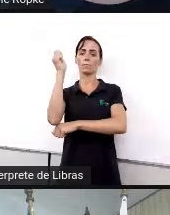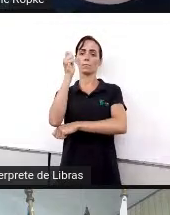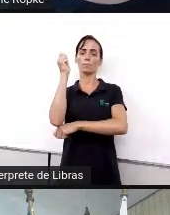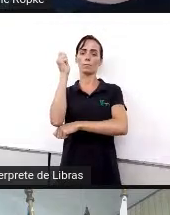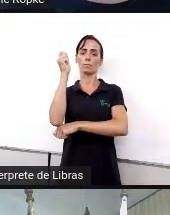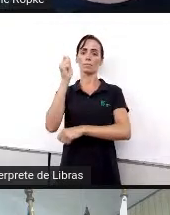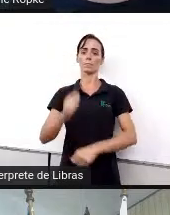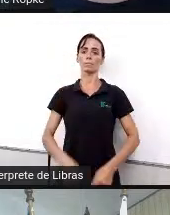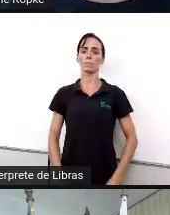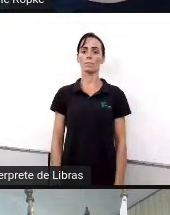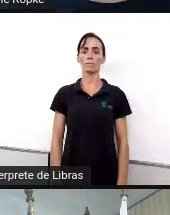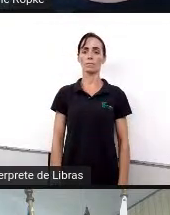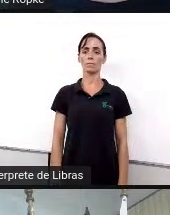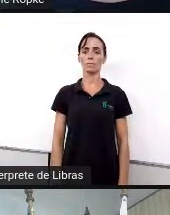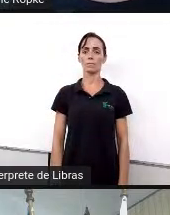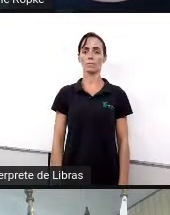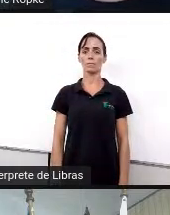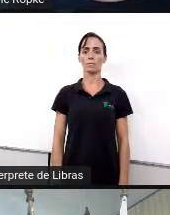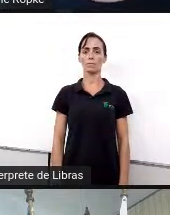do Sul.